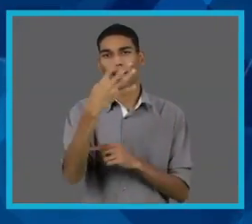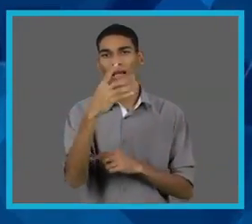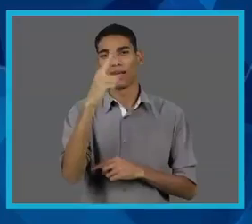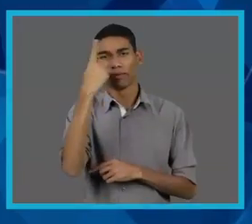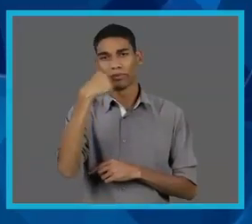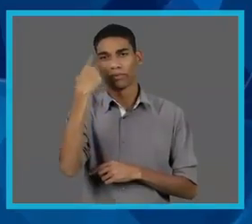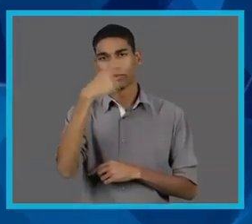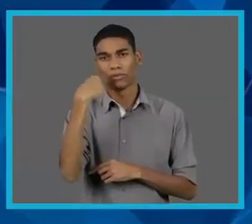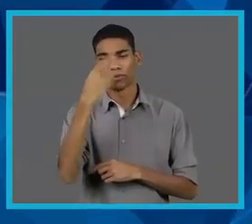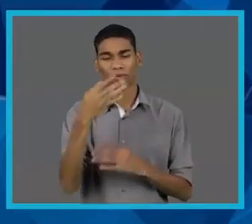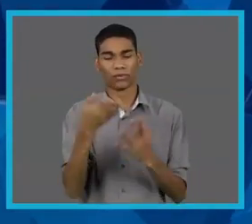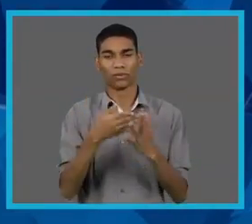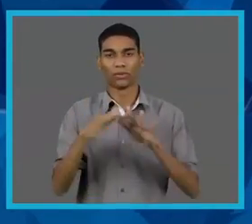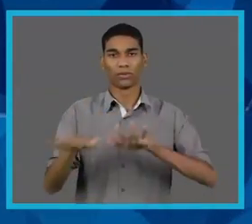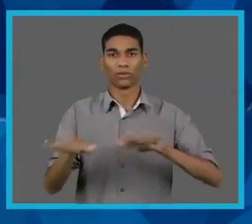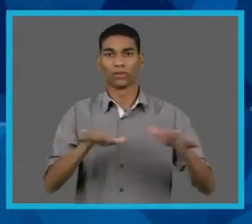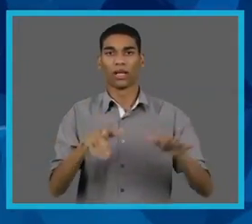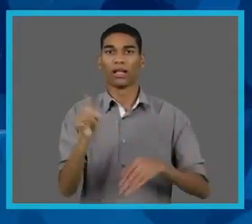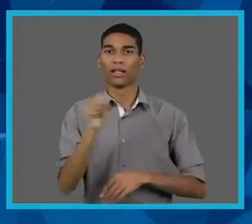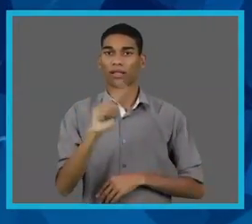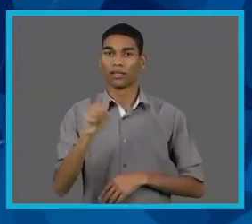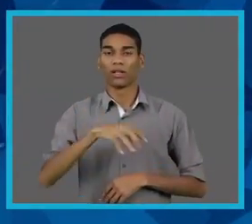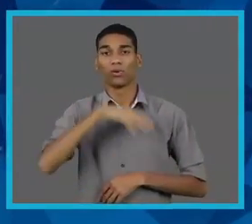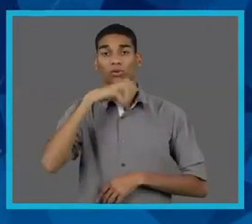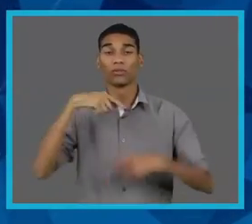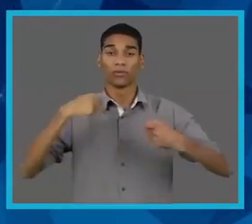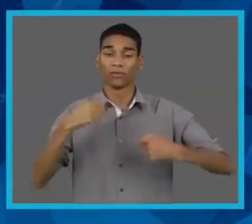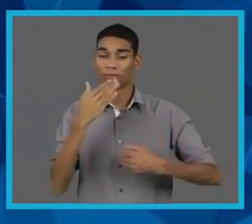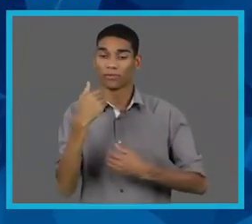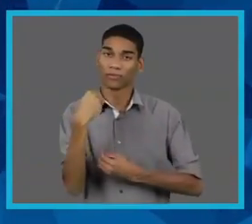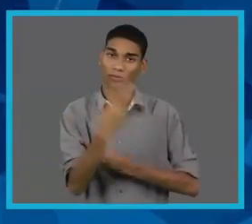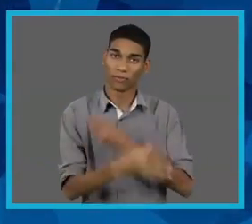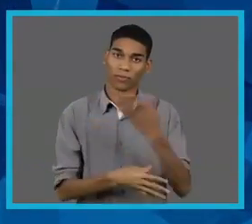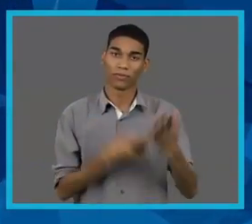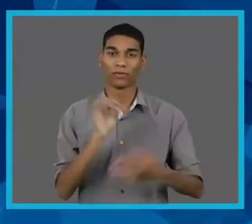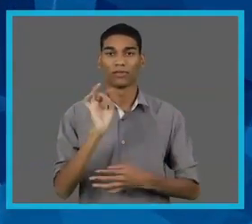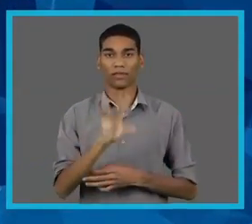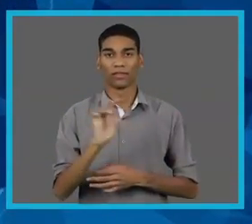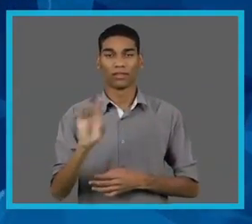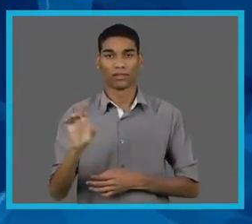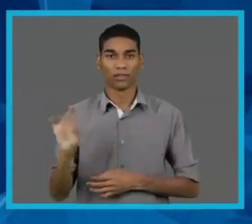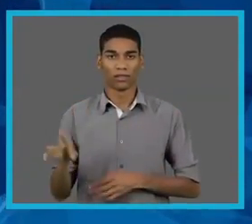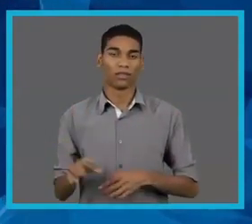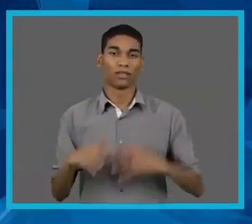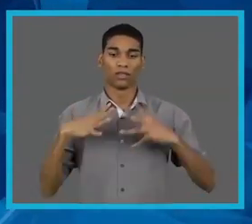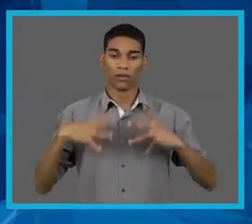que 14 horas entre as ordenhas. Os animais devem ser alimentados